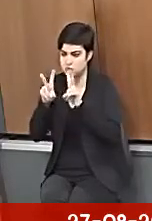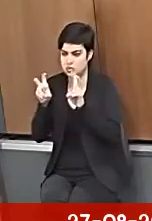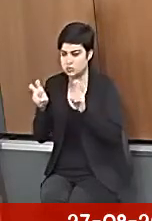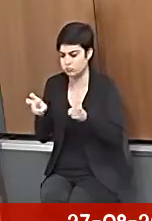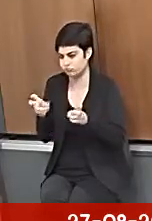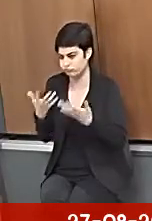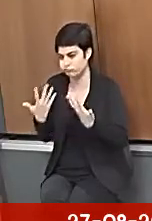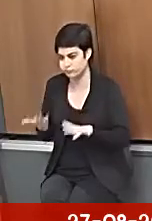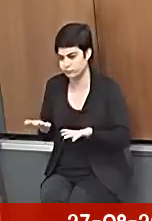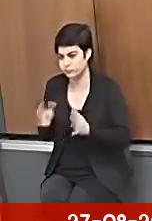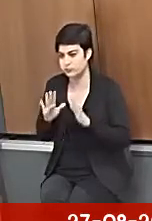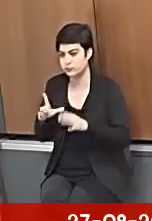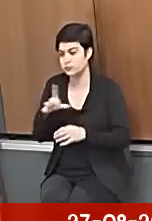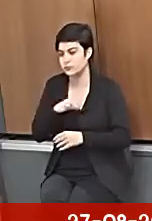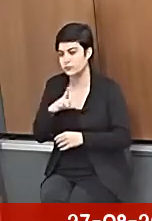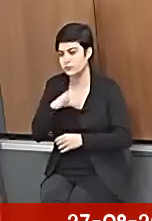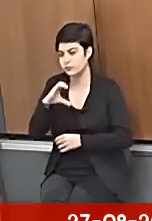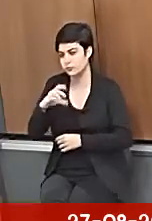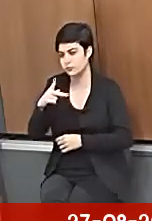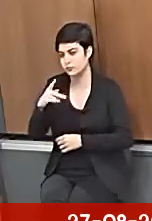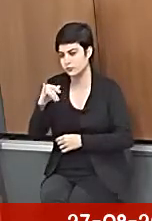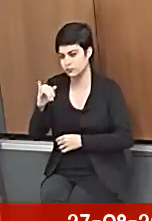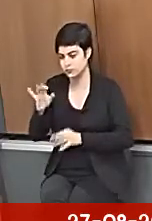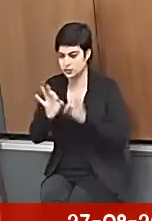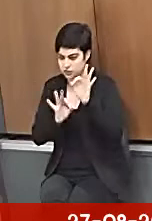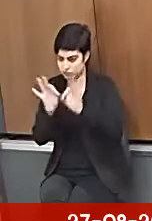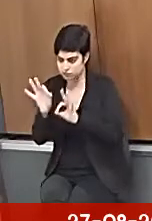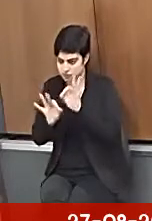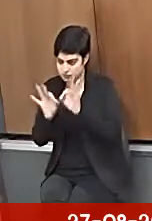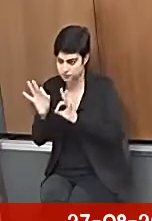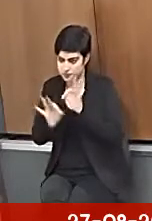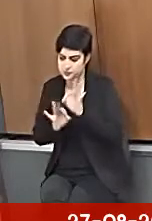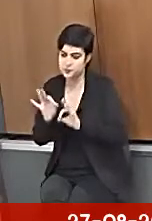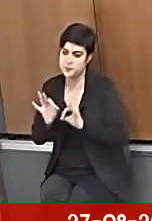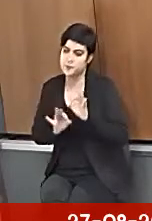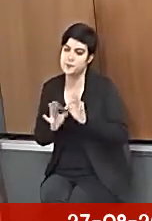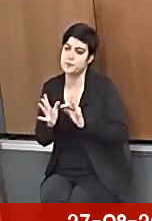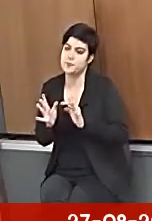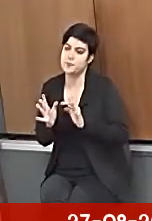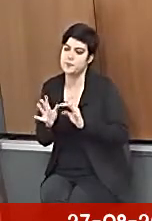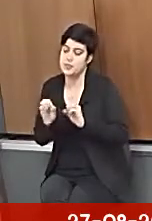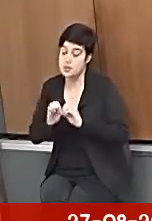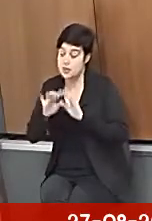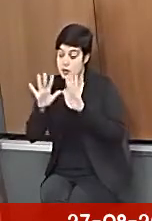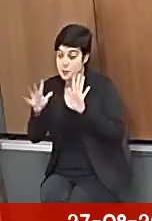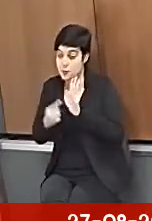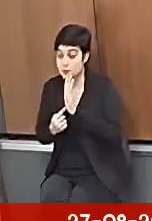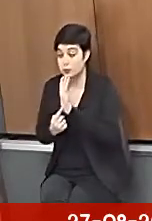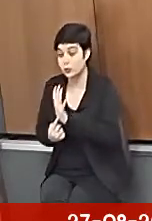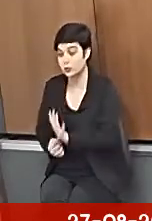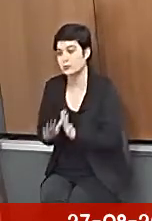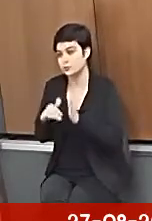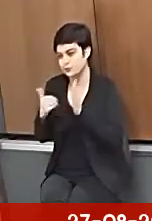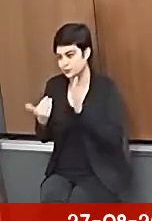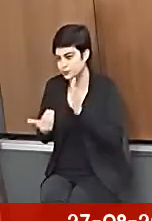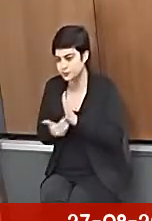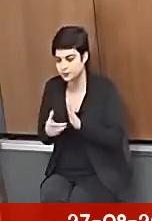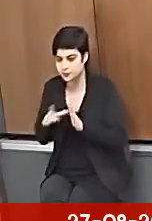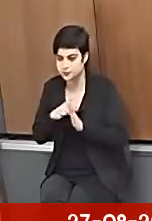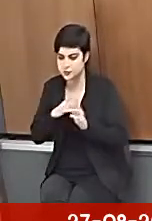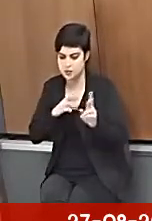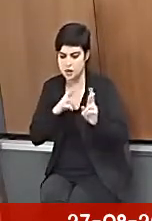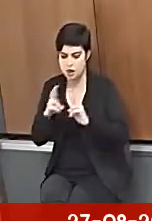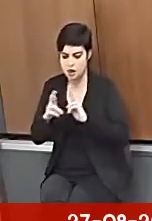levantados por ele mas nós vamos ter uma cpi para tratar disso acho que será ótimo para esclarecer tudo relação